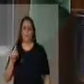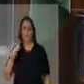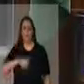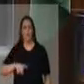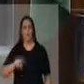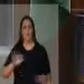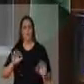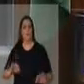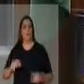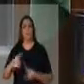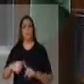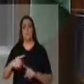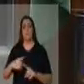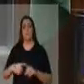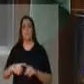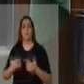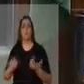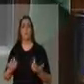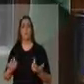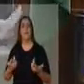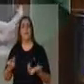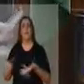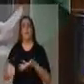poucos equipamentos